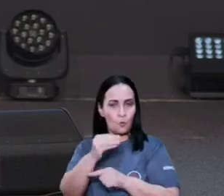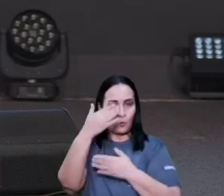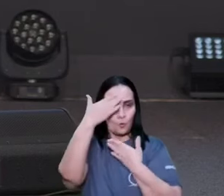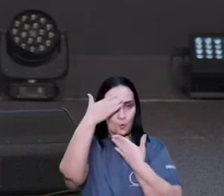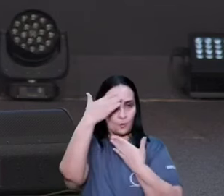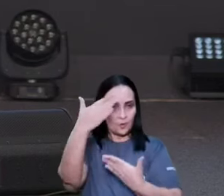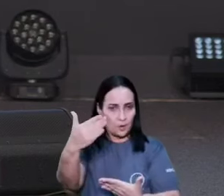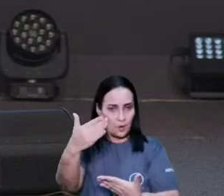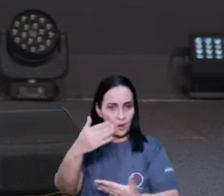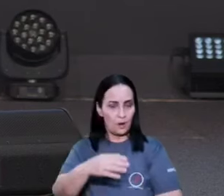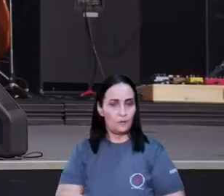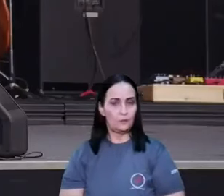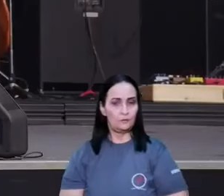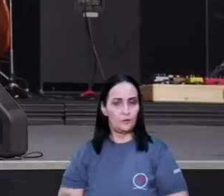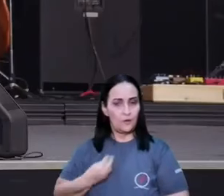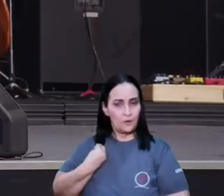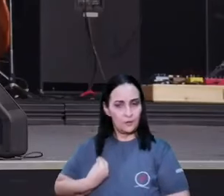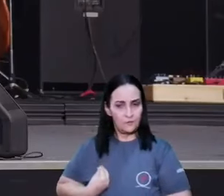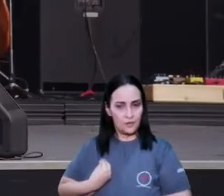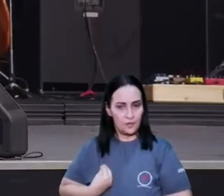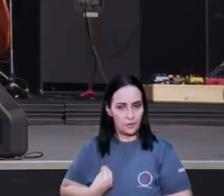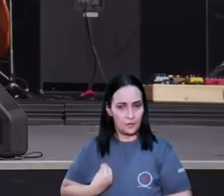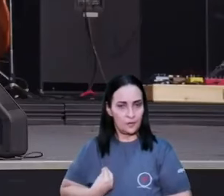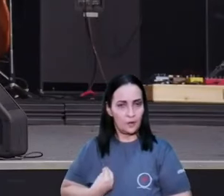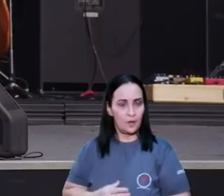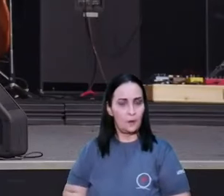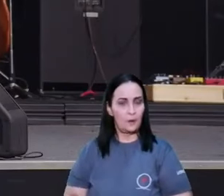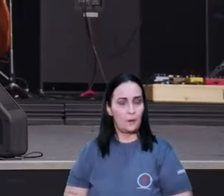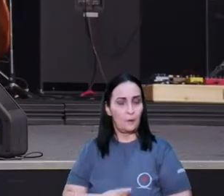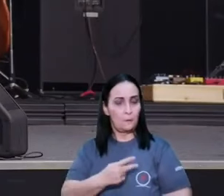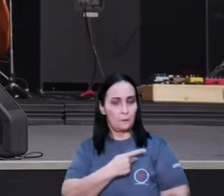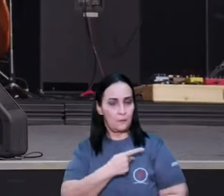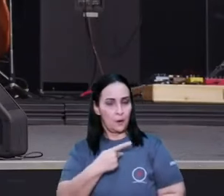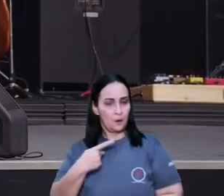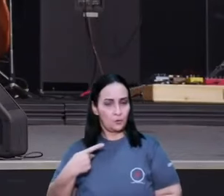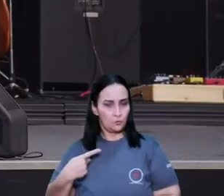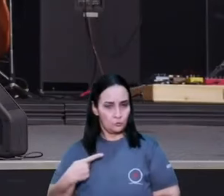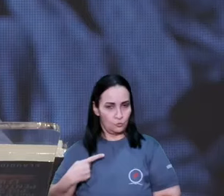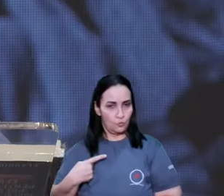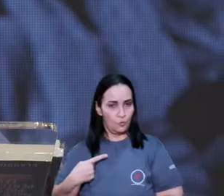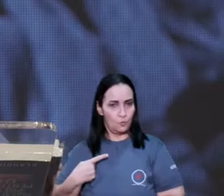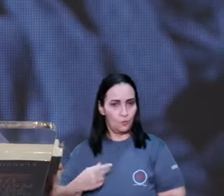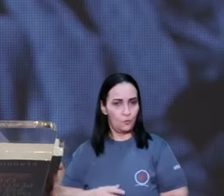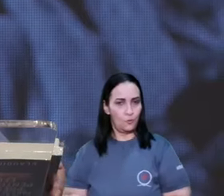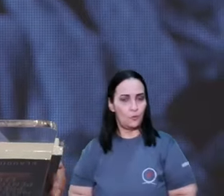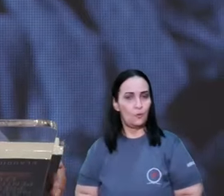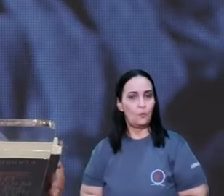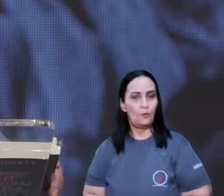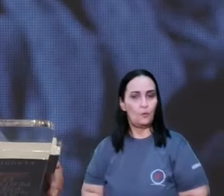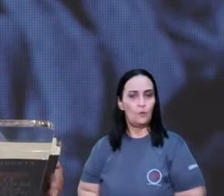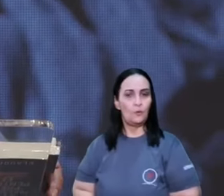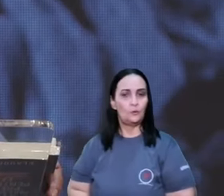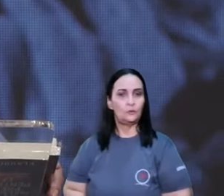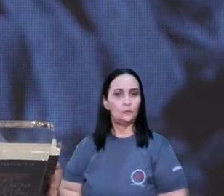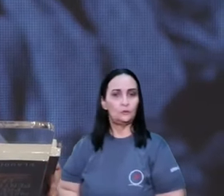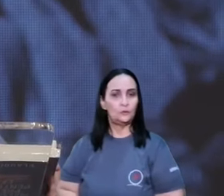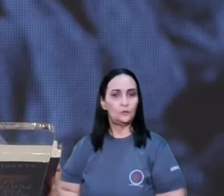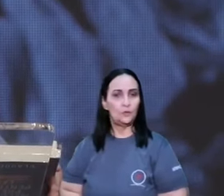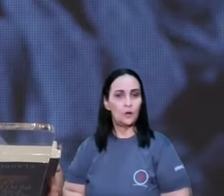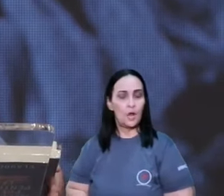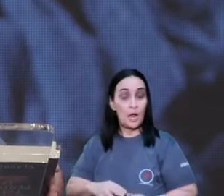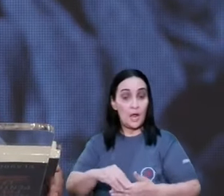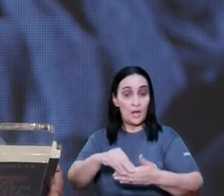pela vida do pastor Camargo que tem sido um amigo incansável e não